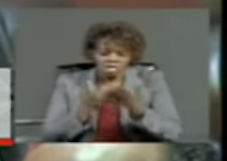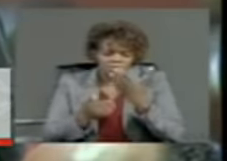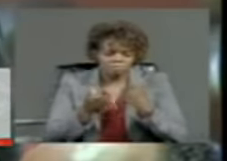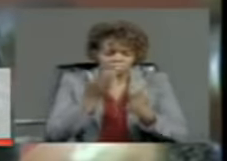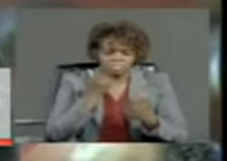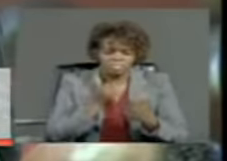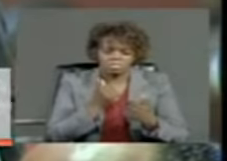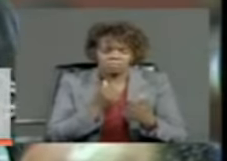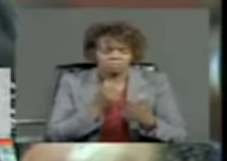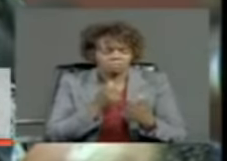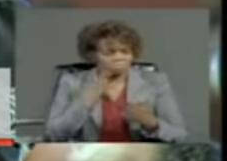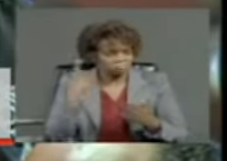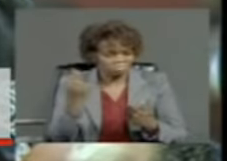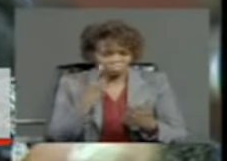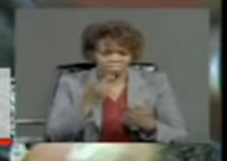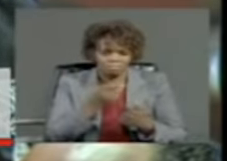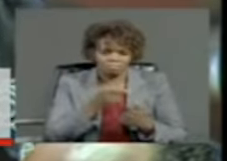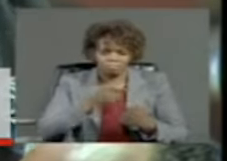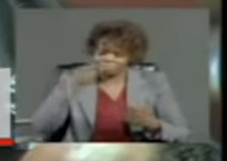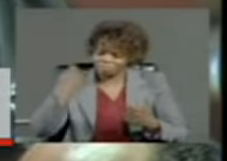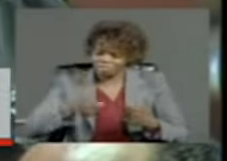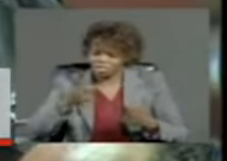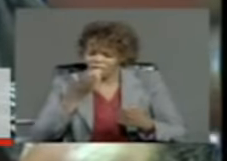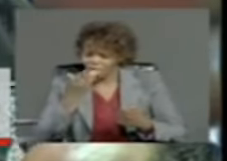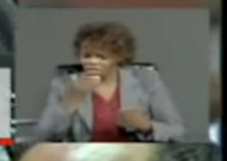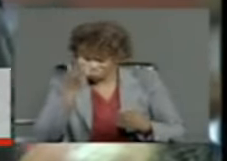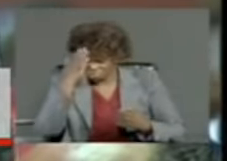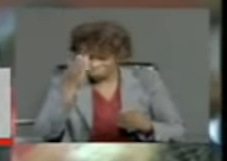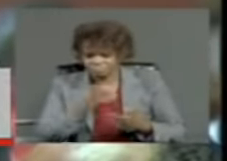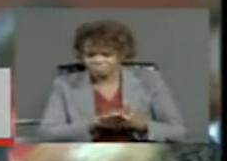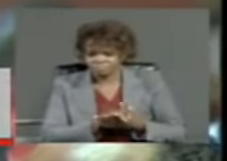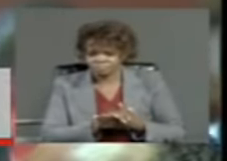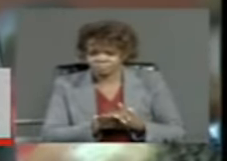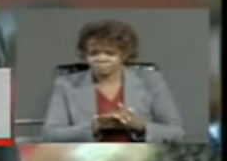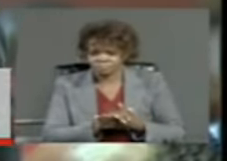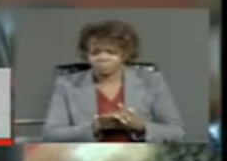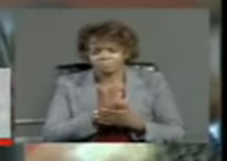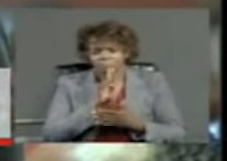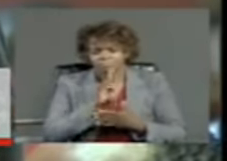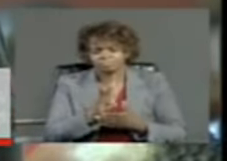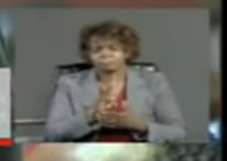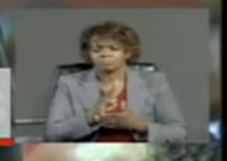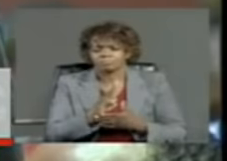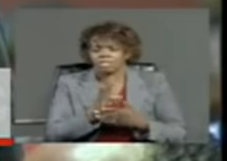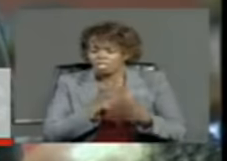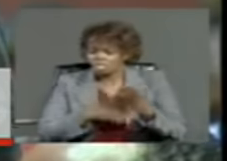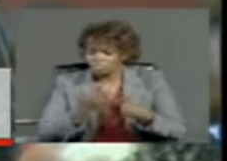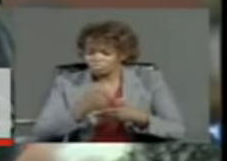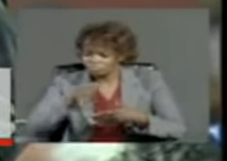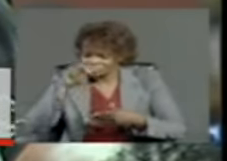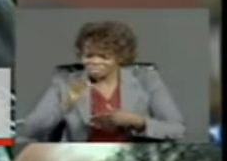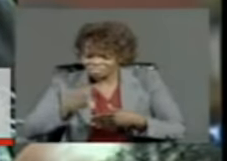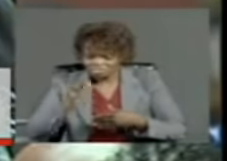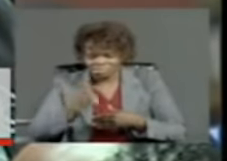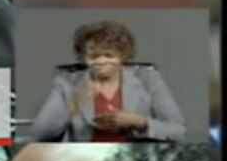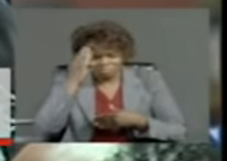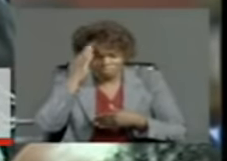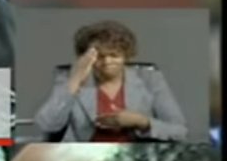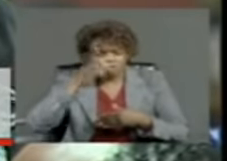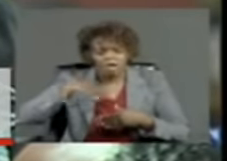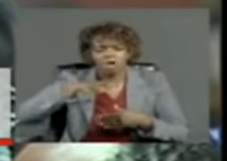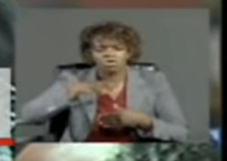essa pergunta, ou sem muito sentido, mas saber a origem da comida que nos chega à mesa pode explicar um